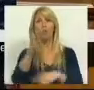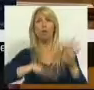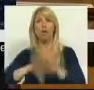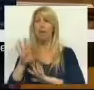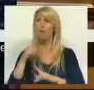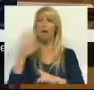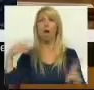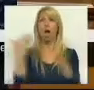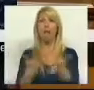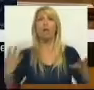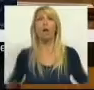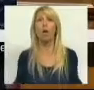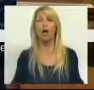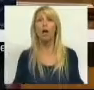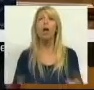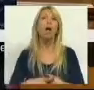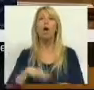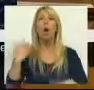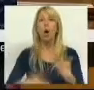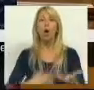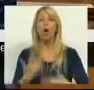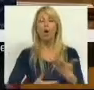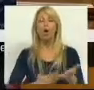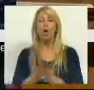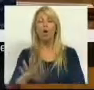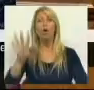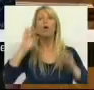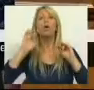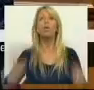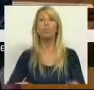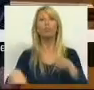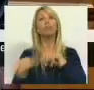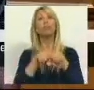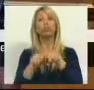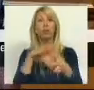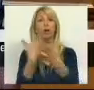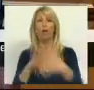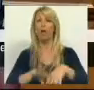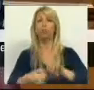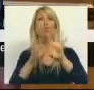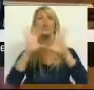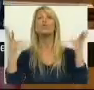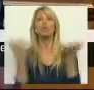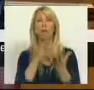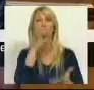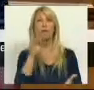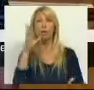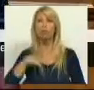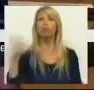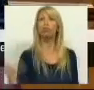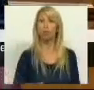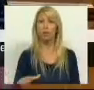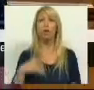tomado. Continua a ignorar a degradação do nível de vida que as suas políticas têm provocado à generalidade das famílias portuguesas